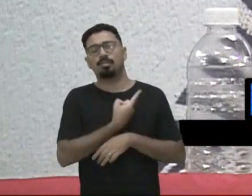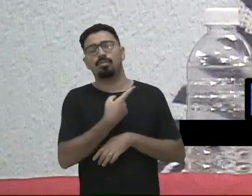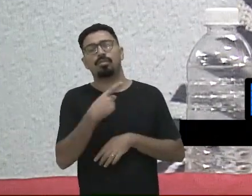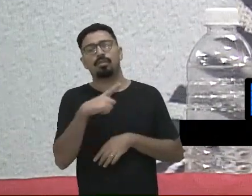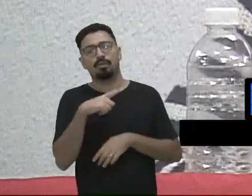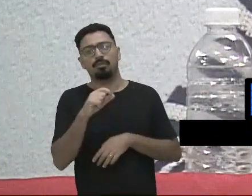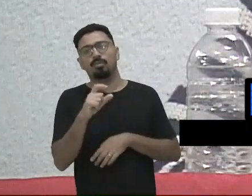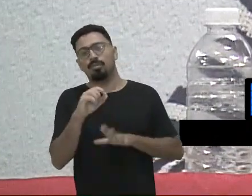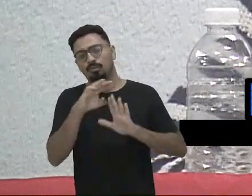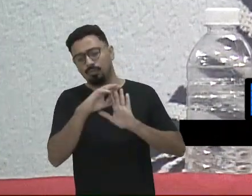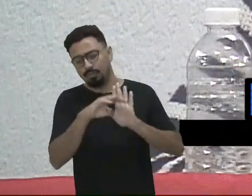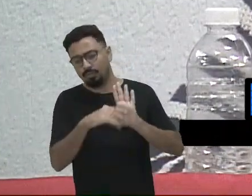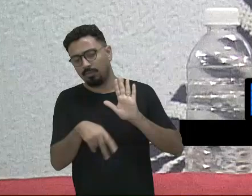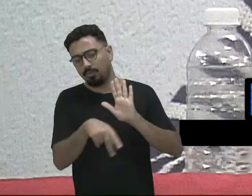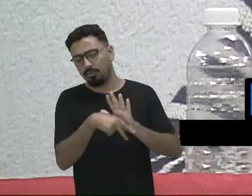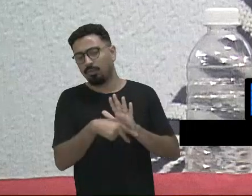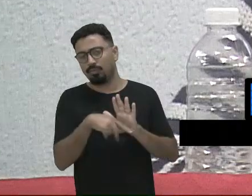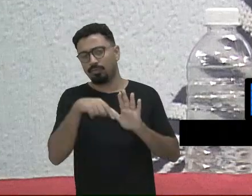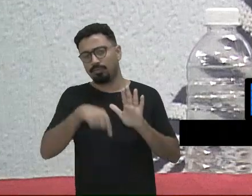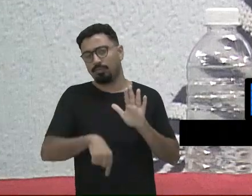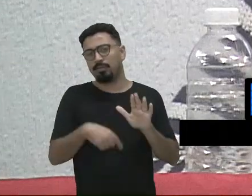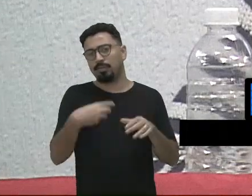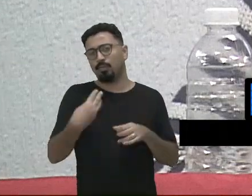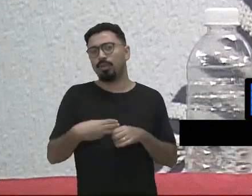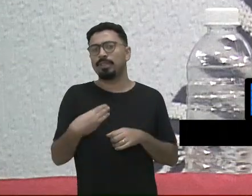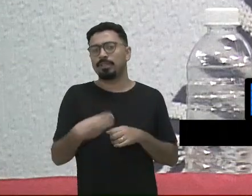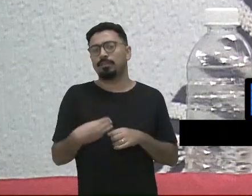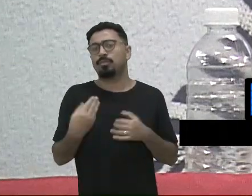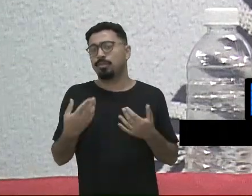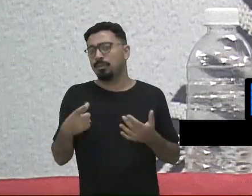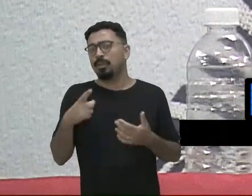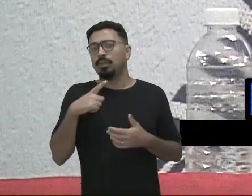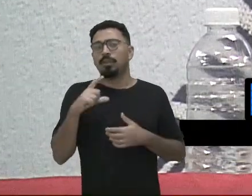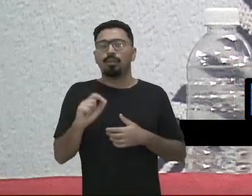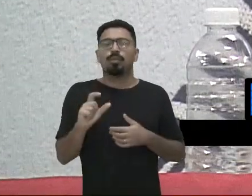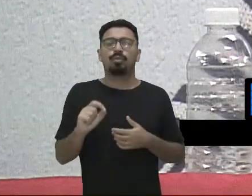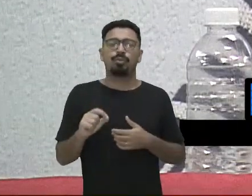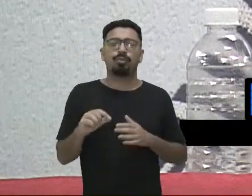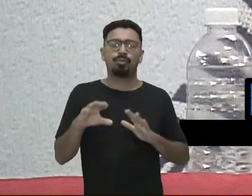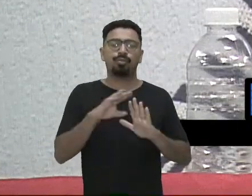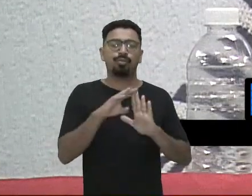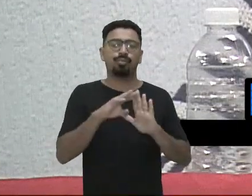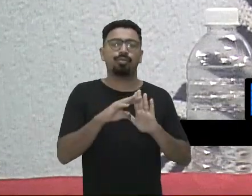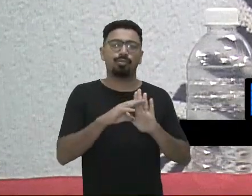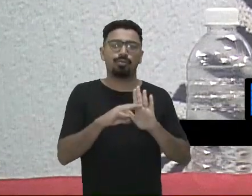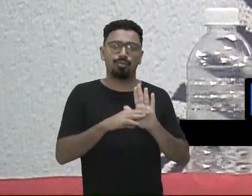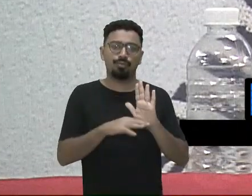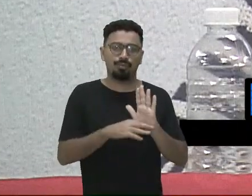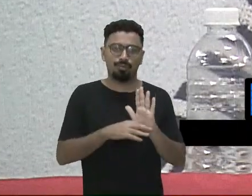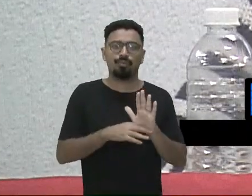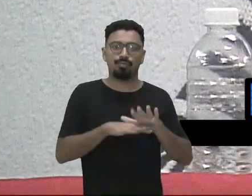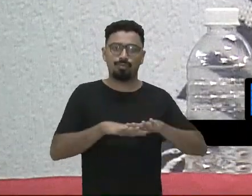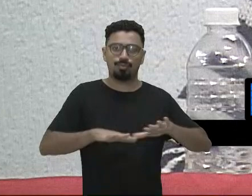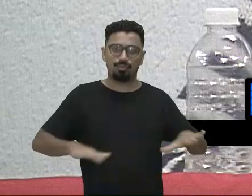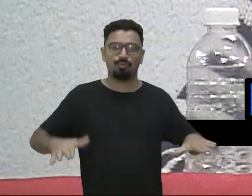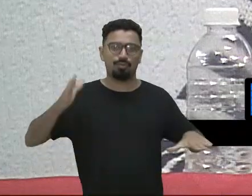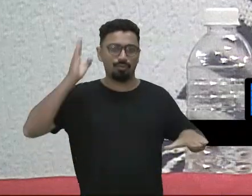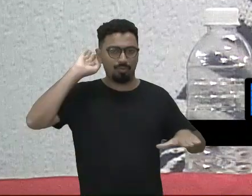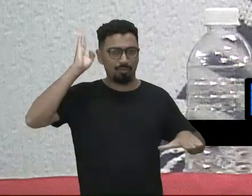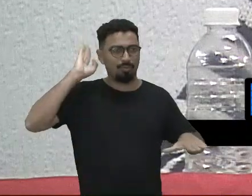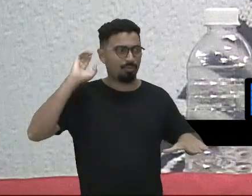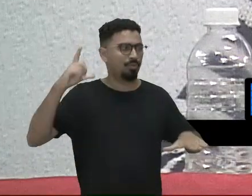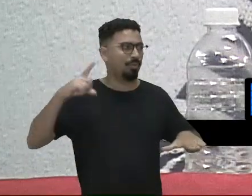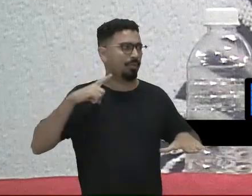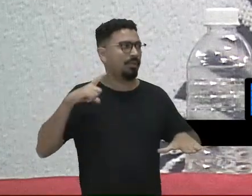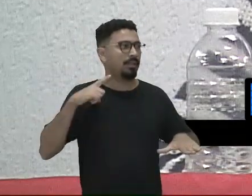nossos programas municipais, né? A gente também tem o programa Mesa Taubaté, que é um programa de transferência